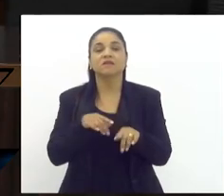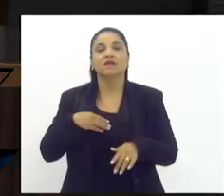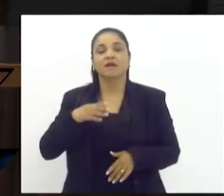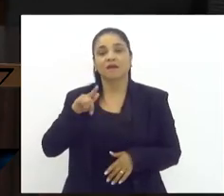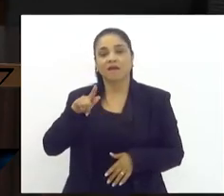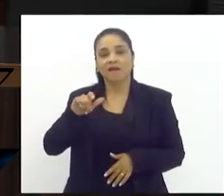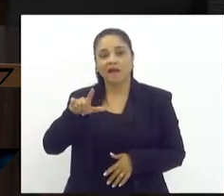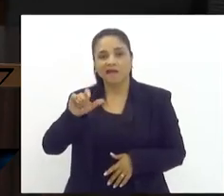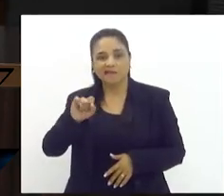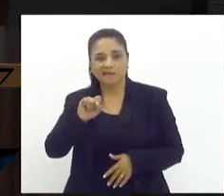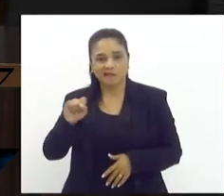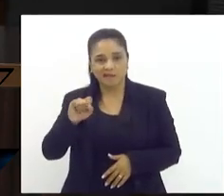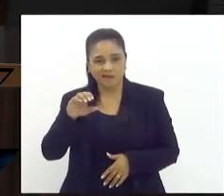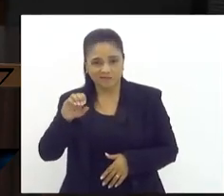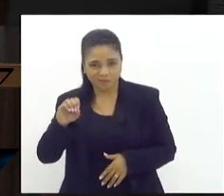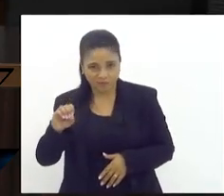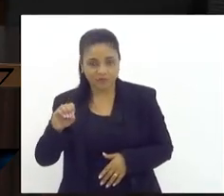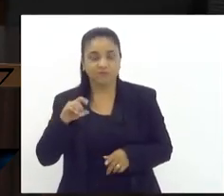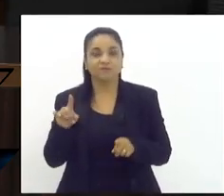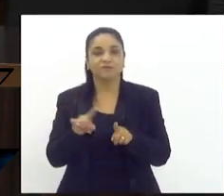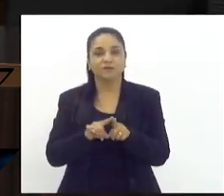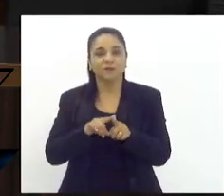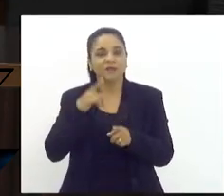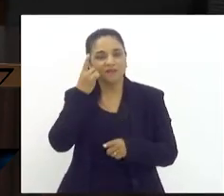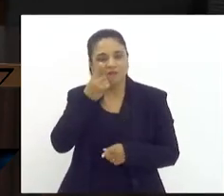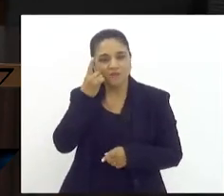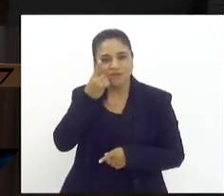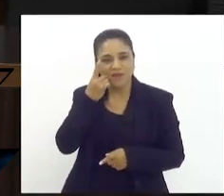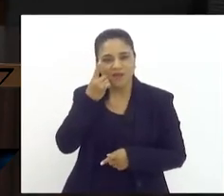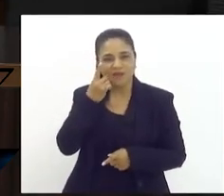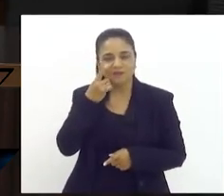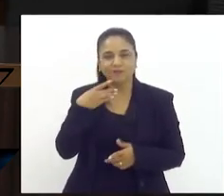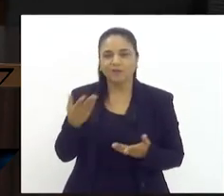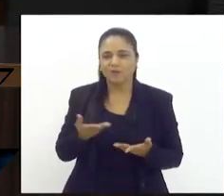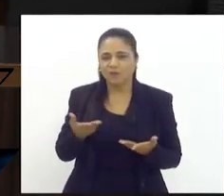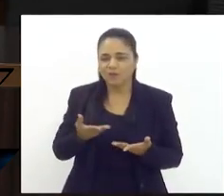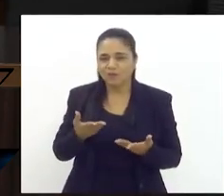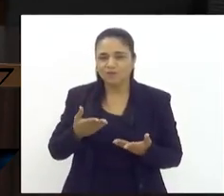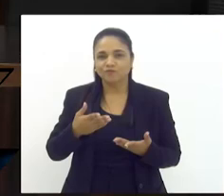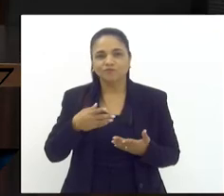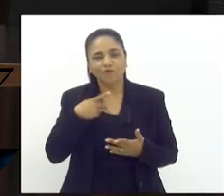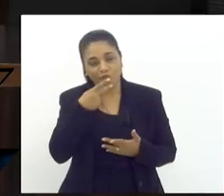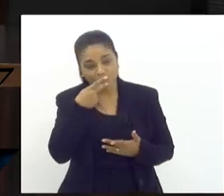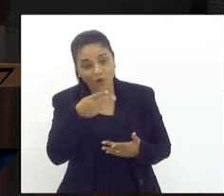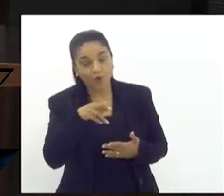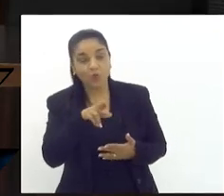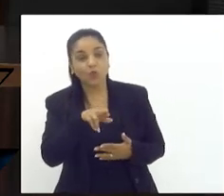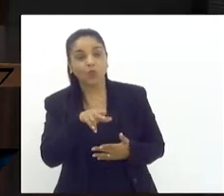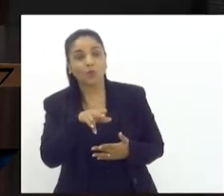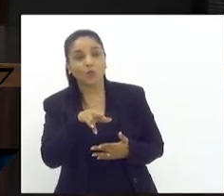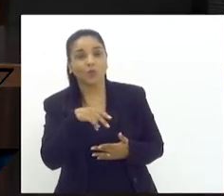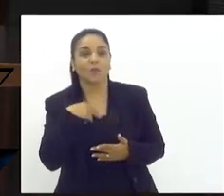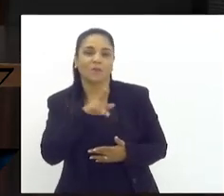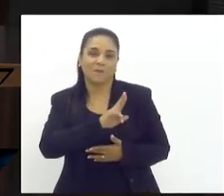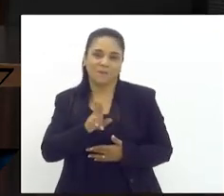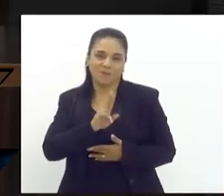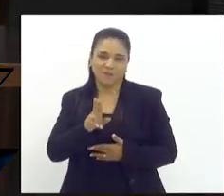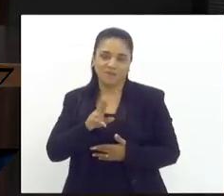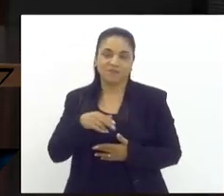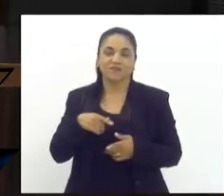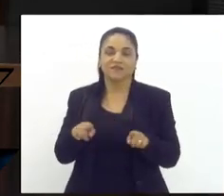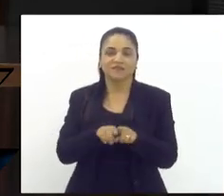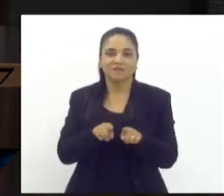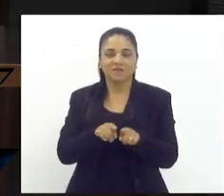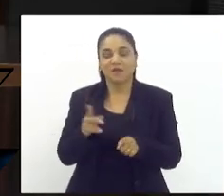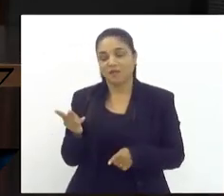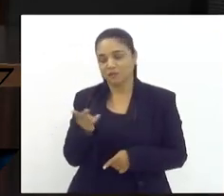o deputado Hoje eu tava falando e eu falei o nome do seu irmão é o a dupla